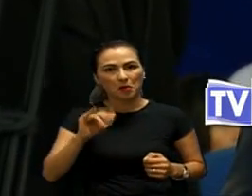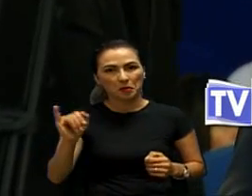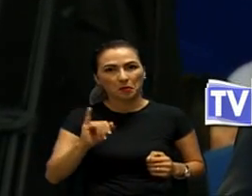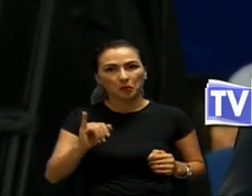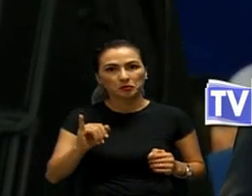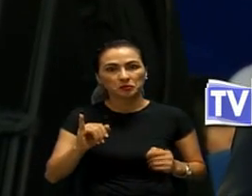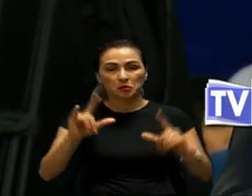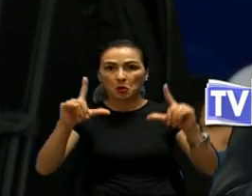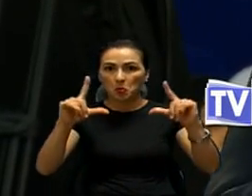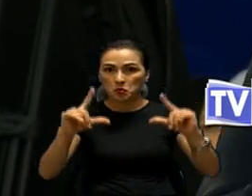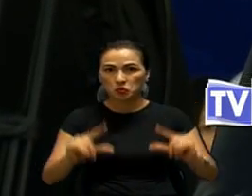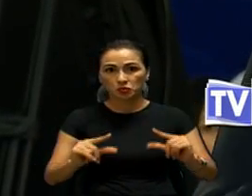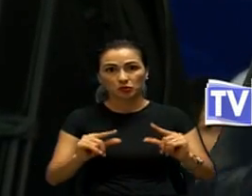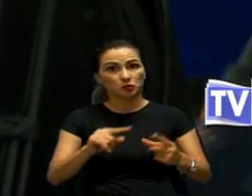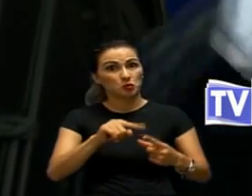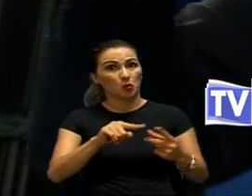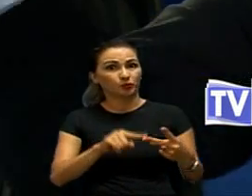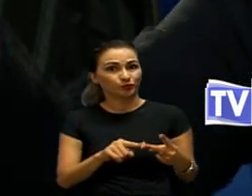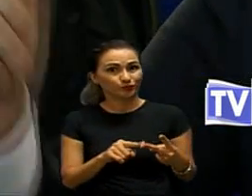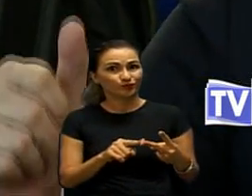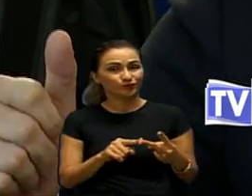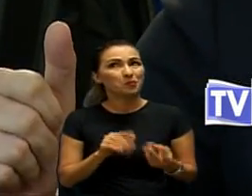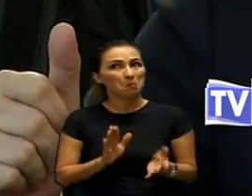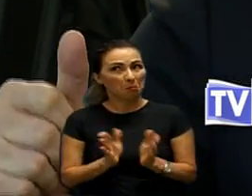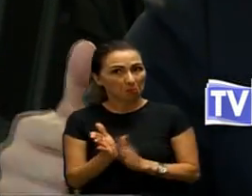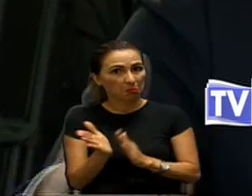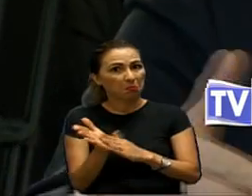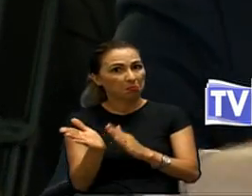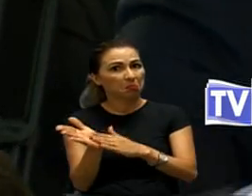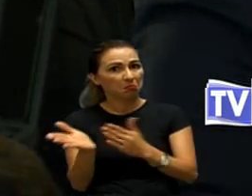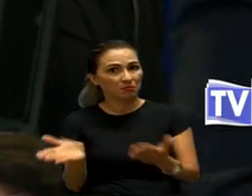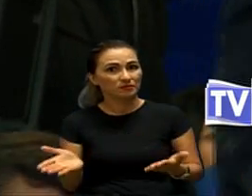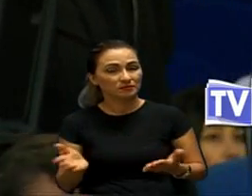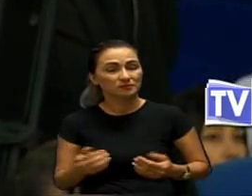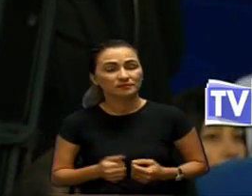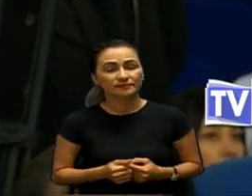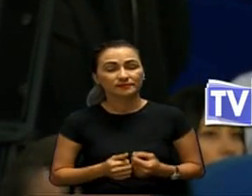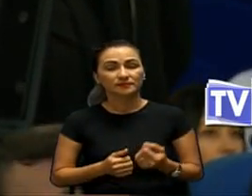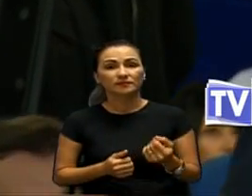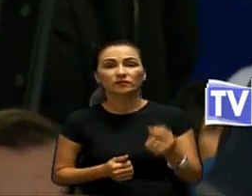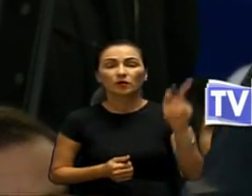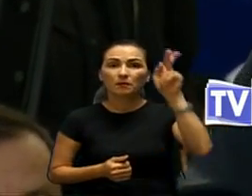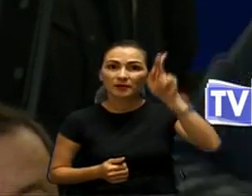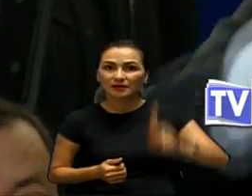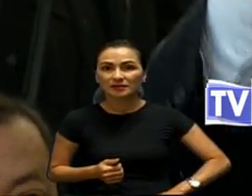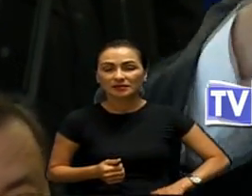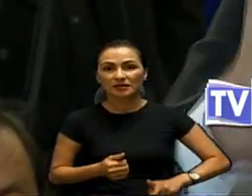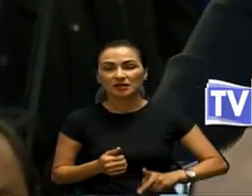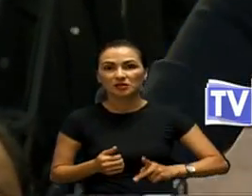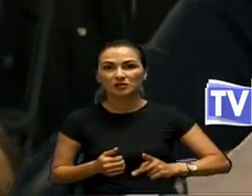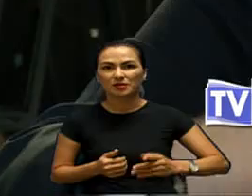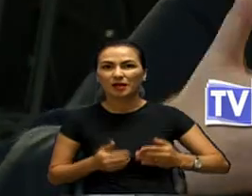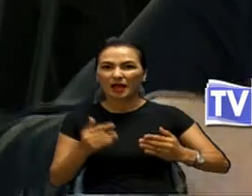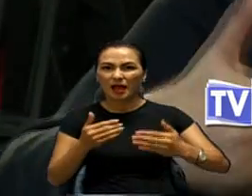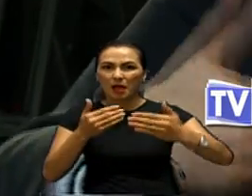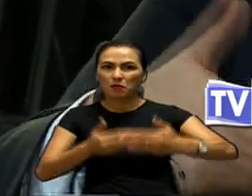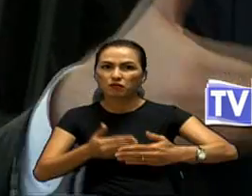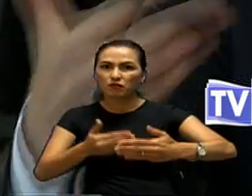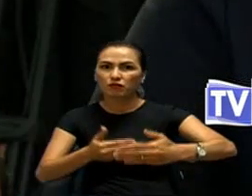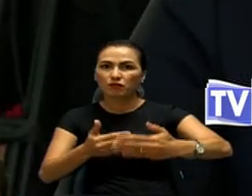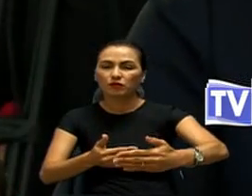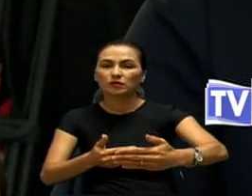ele. Ele já diminuiu. O presidente, ele diminuiu o número de ministérios. Então, Sorocaba tem que ir nessa